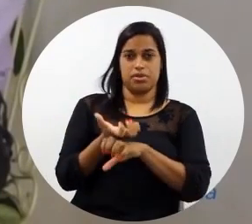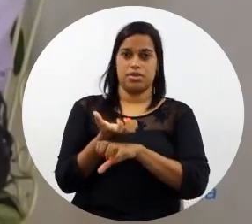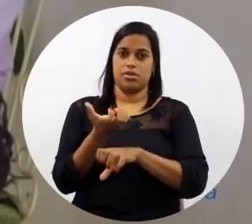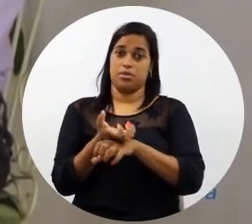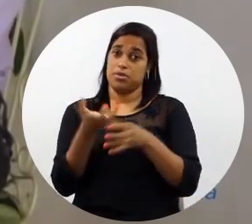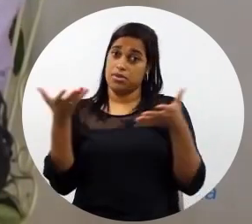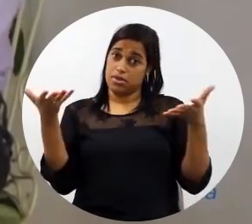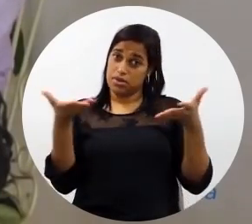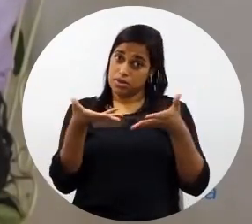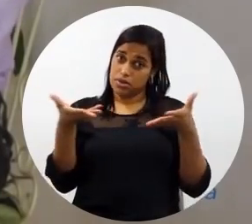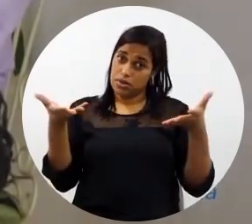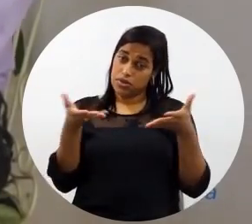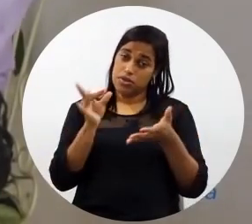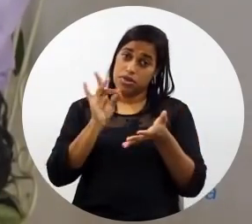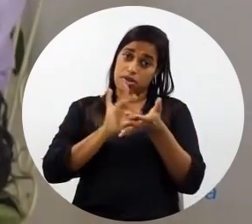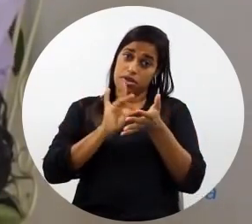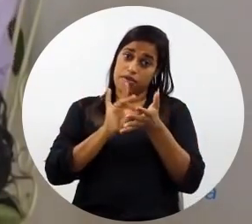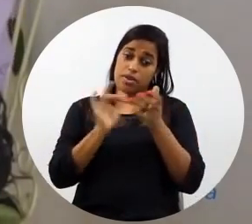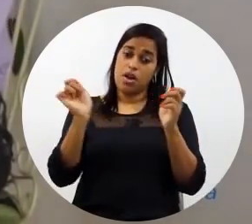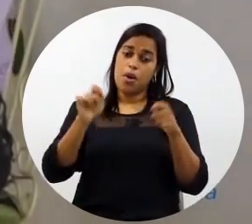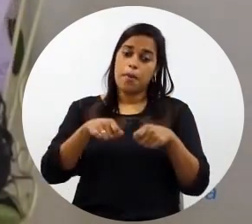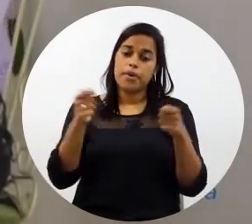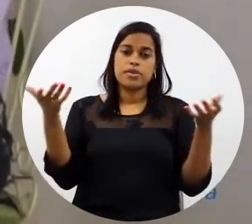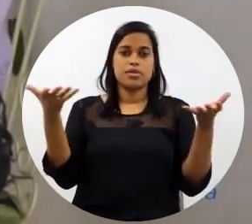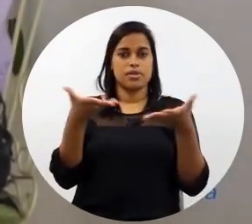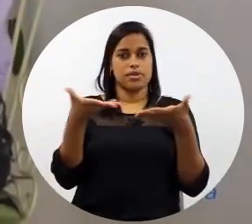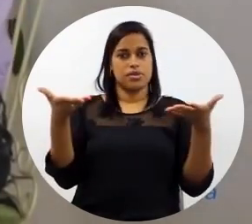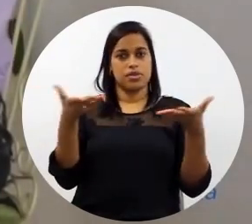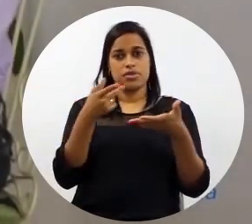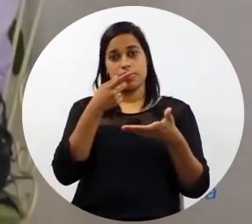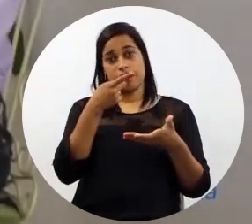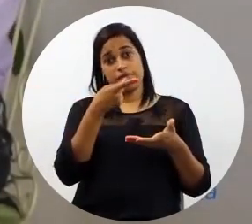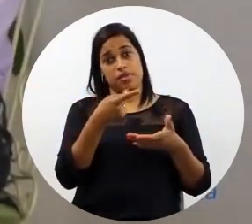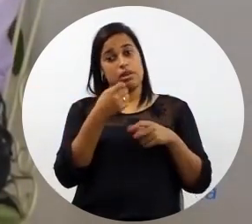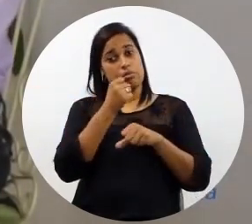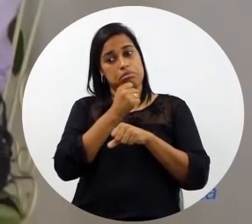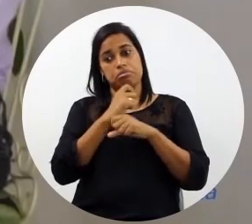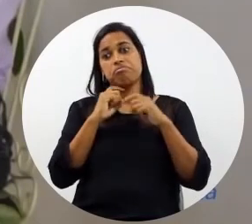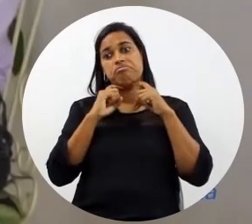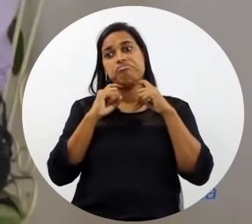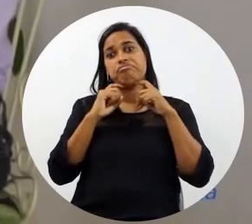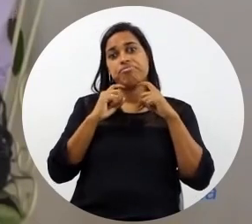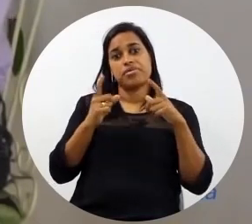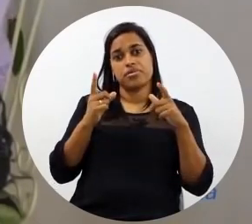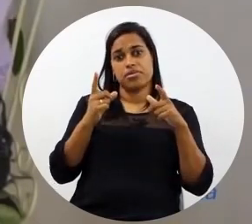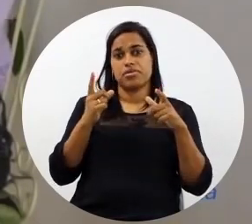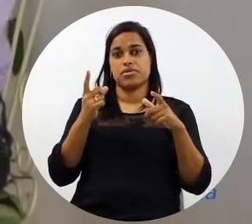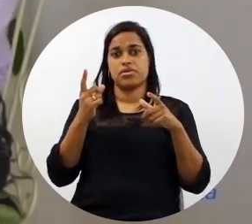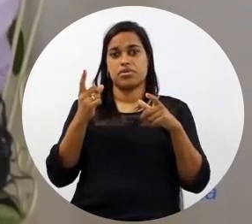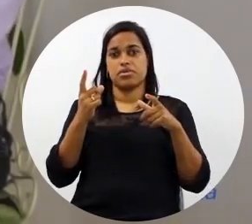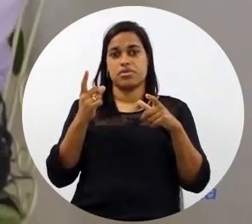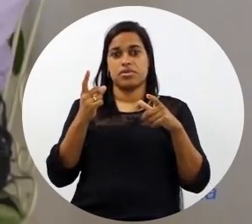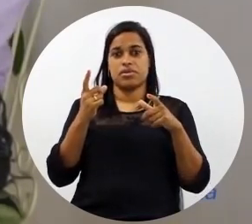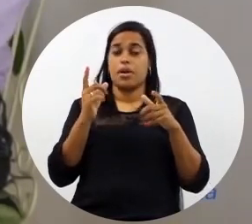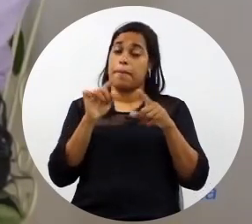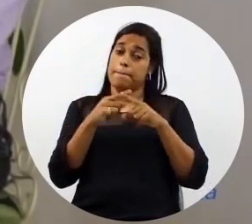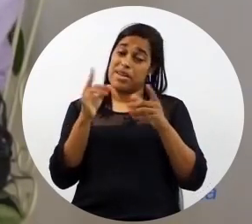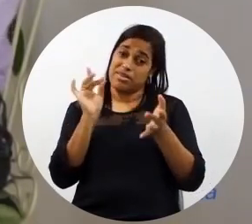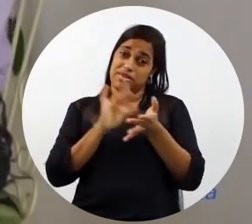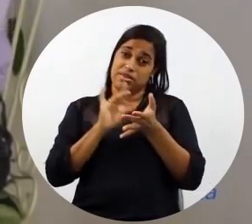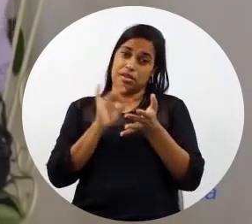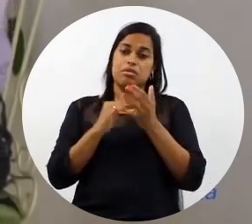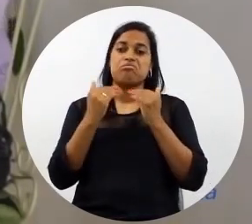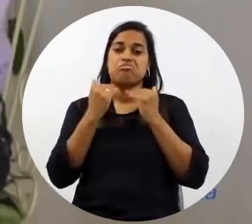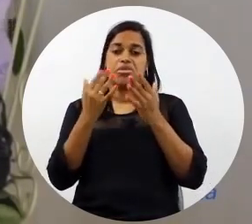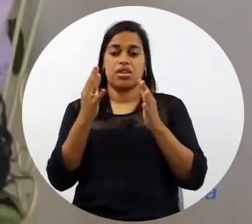de hoje, na verdade, a nossa competência de hoje, e dizer que ninguém, né, o chavão mais comum, mas é real, ninguém